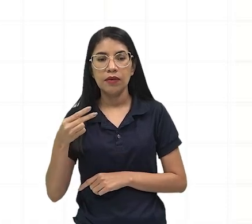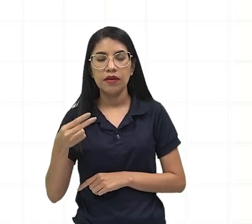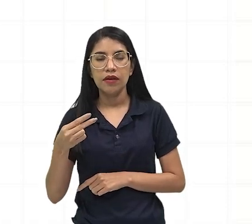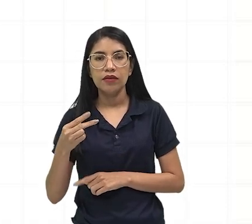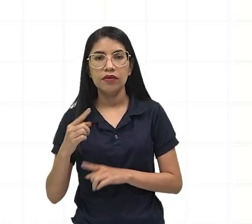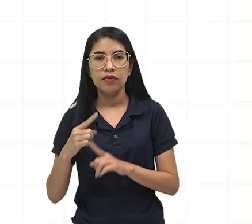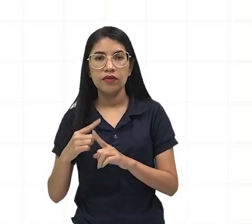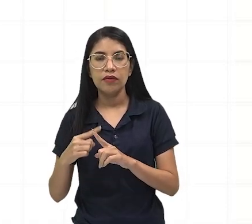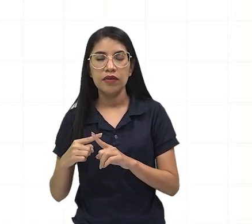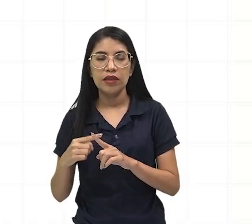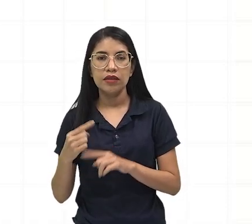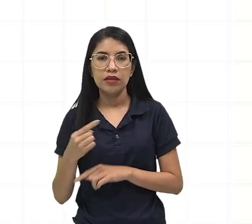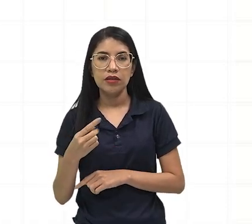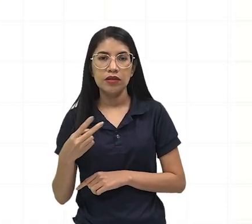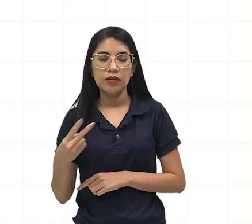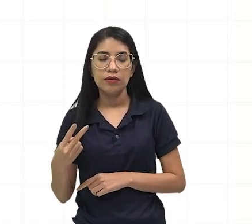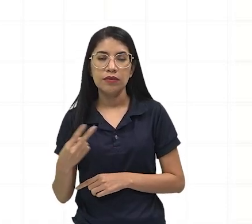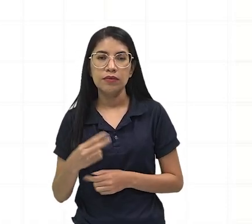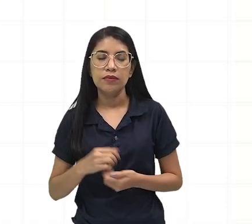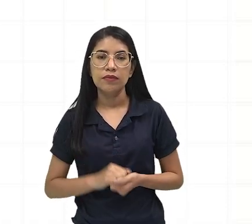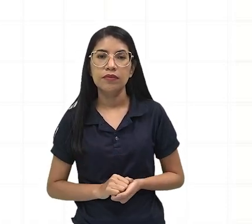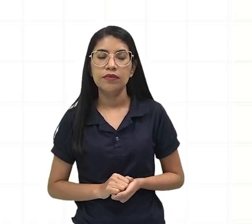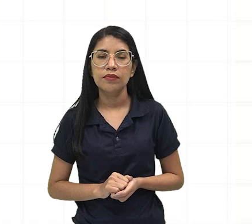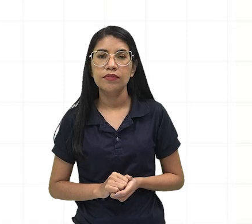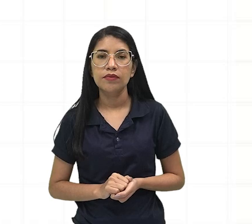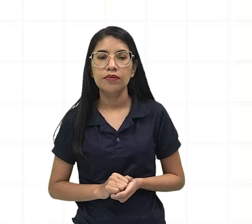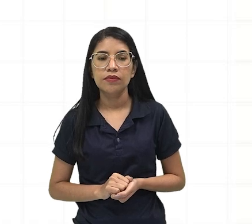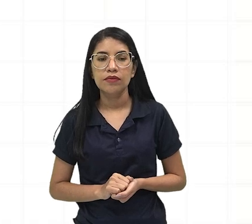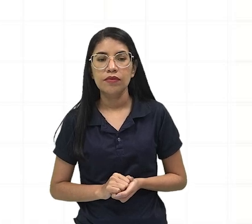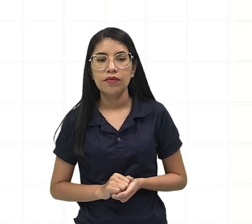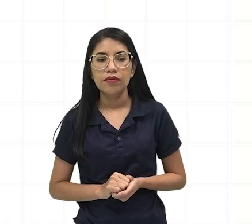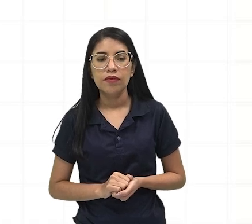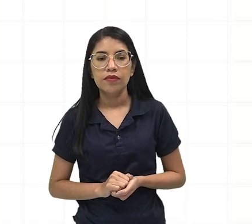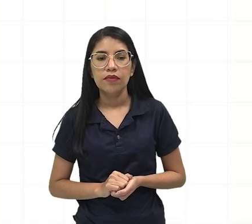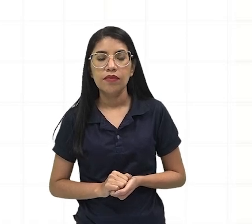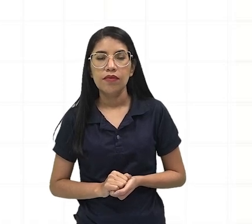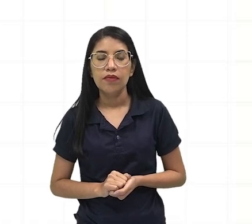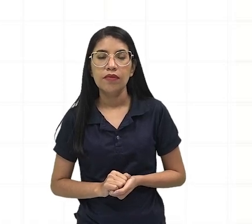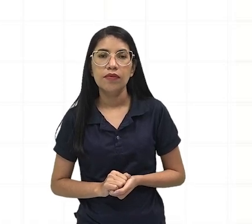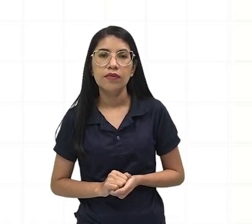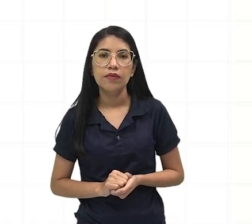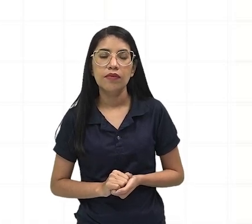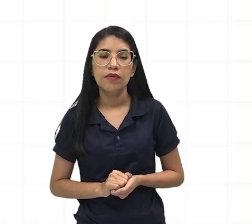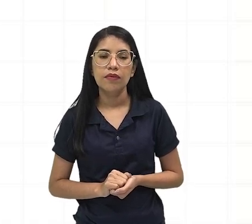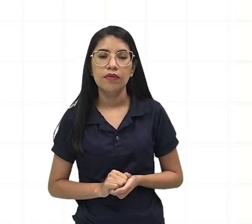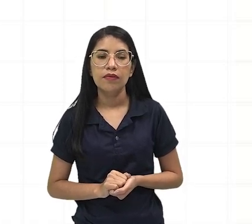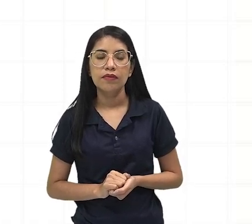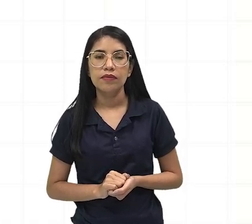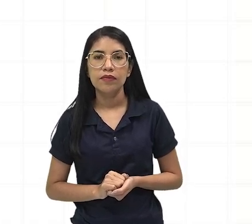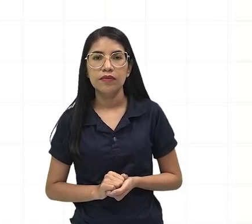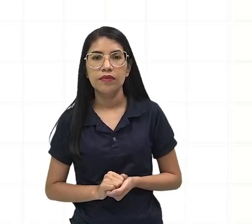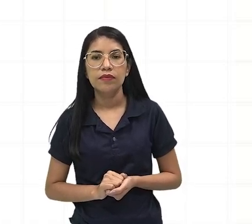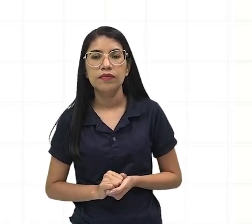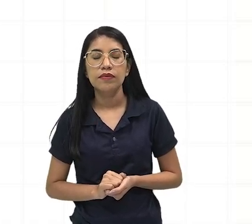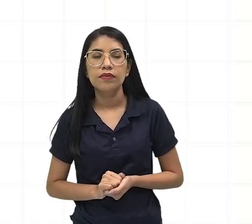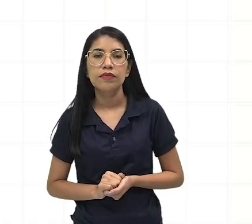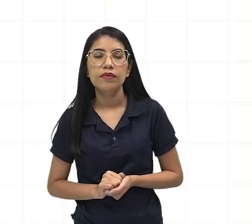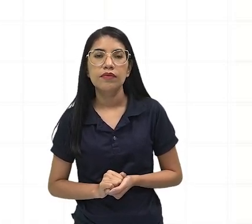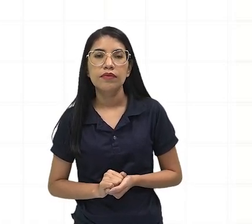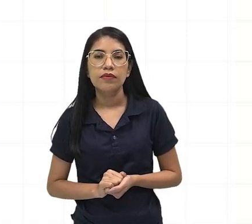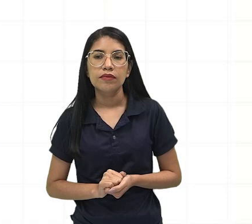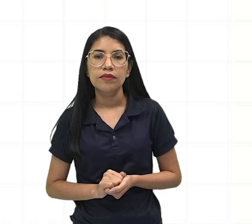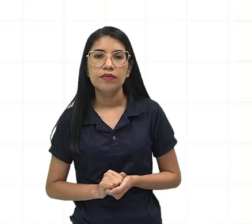ainda. O que a gente faz na fórmula? Repete ele. R ao quadrado. A altura, a gente já sabe que é